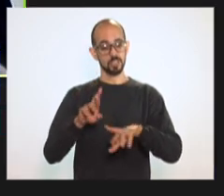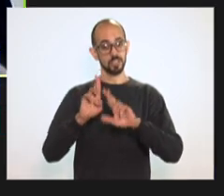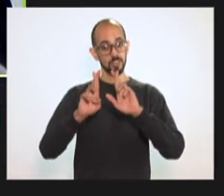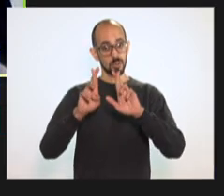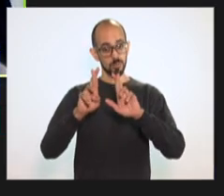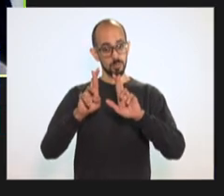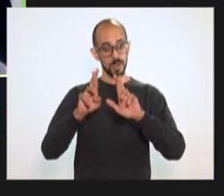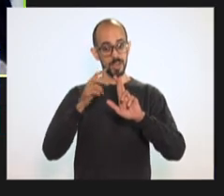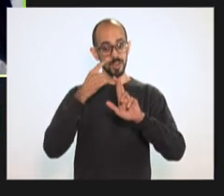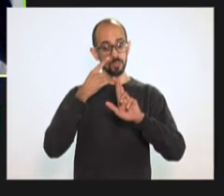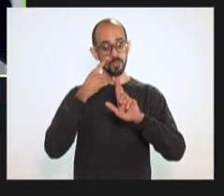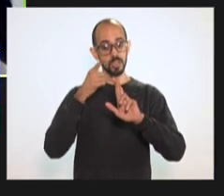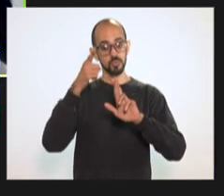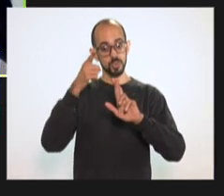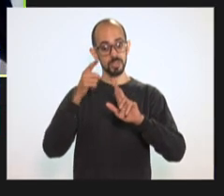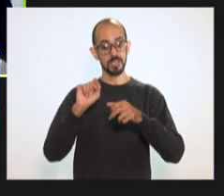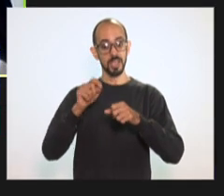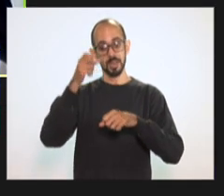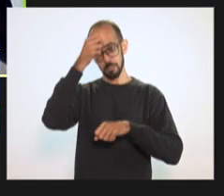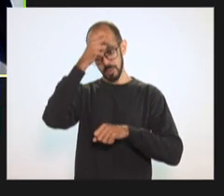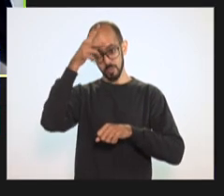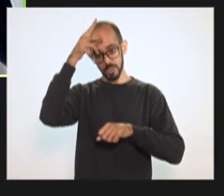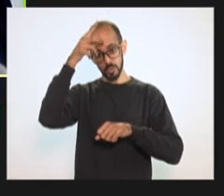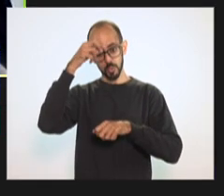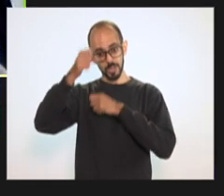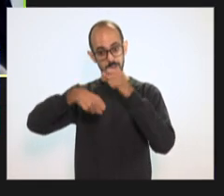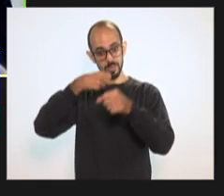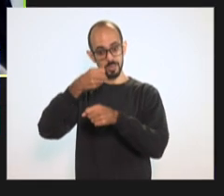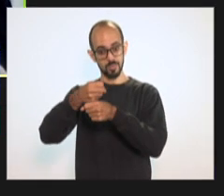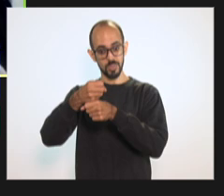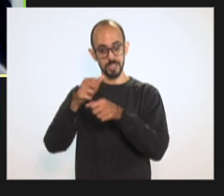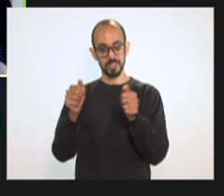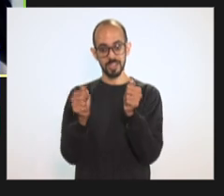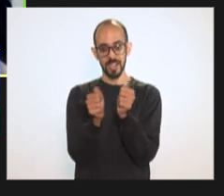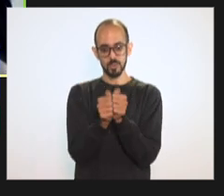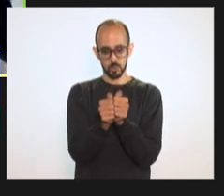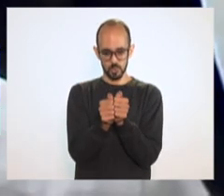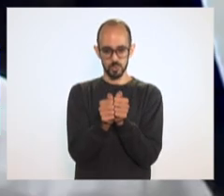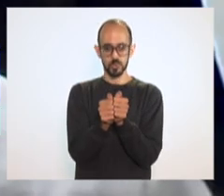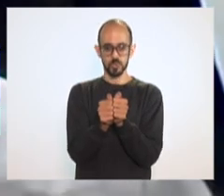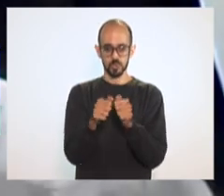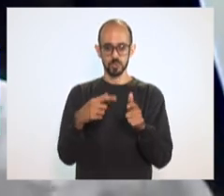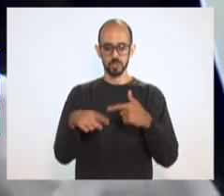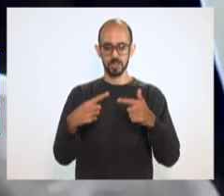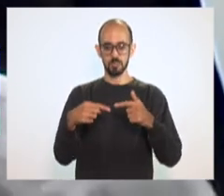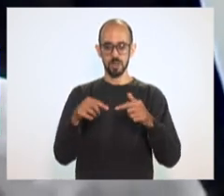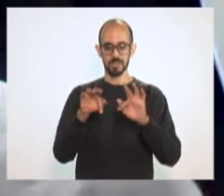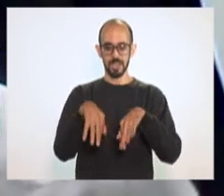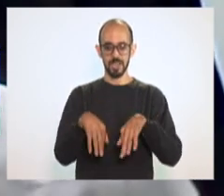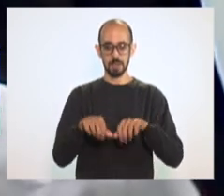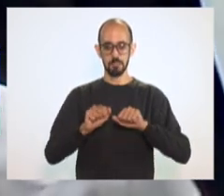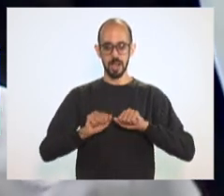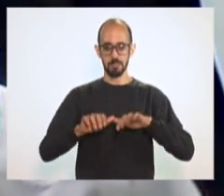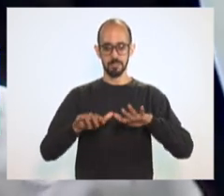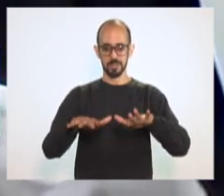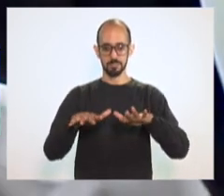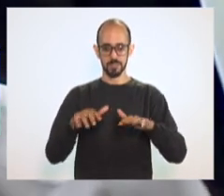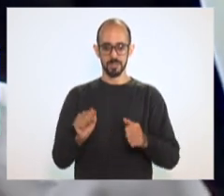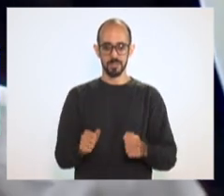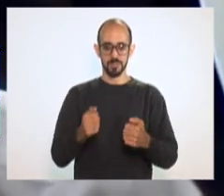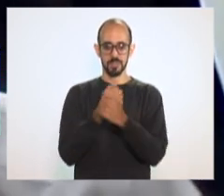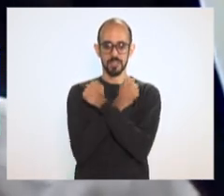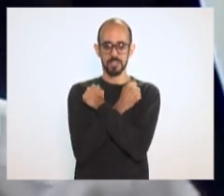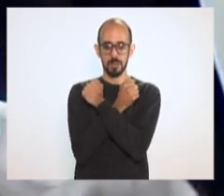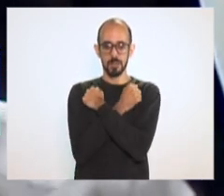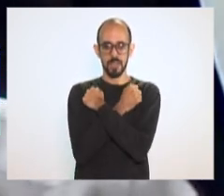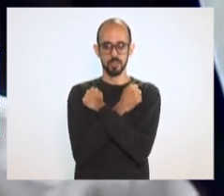prefeitura e quem sabe ano que vem a gente poder participar da festa já sem essa pandemia que nos assola e você na frente da prefeitura um grande abraço a